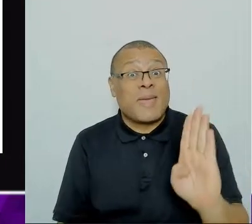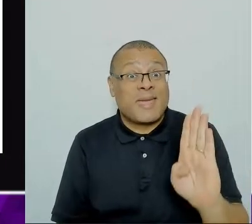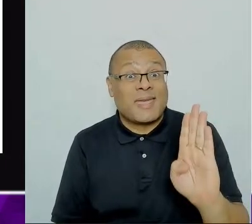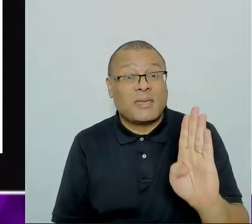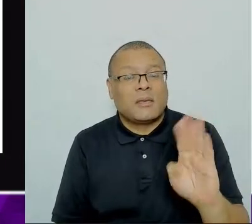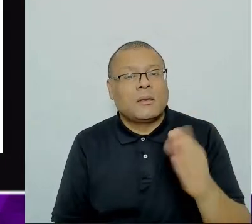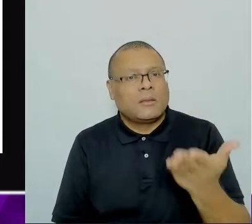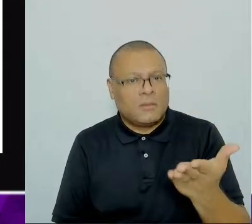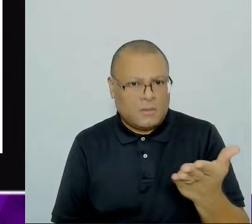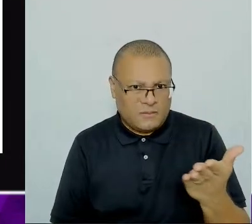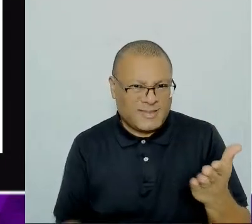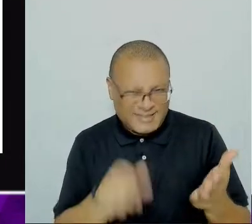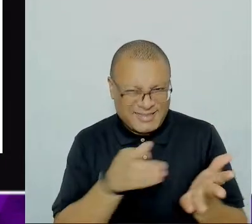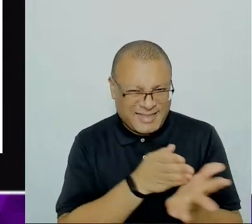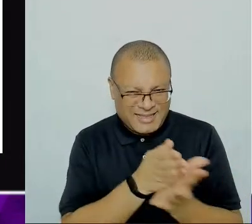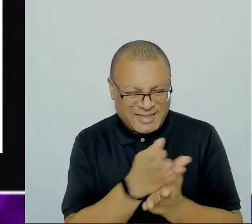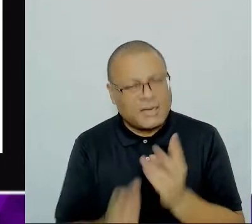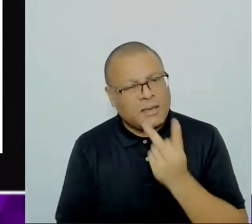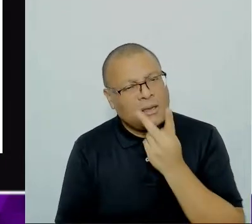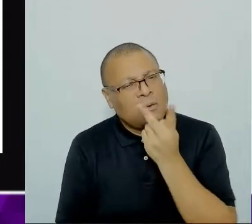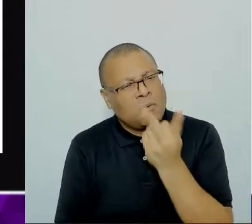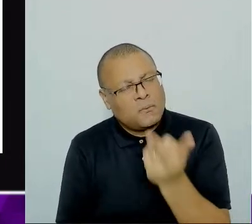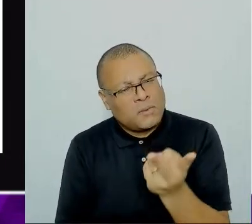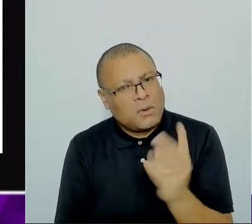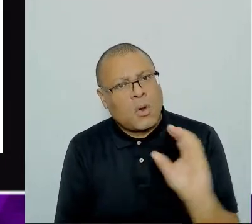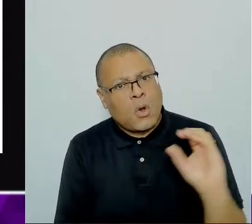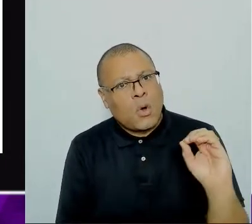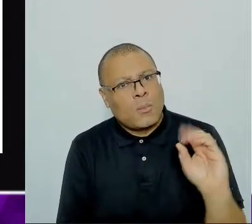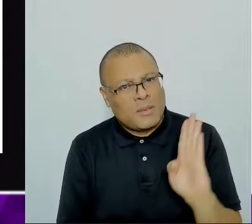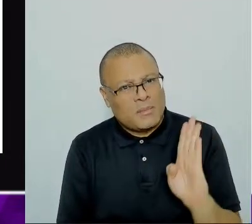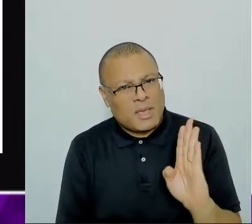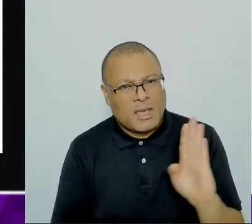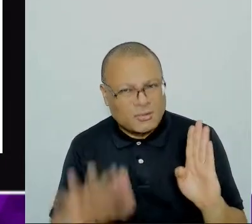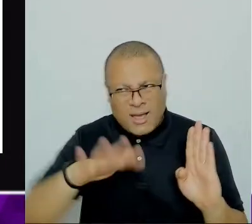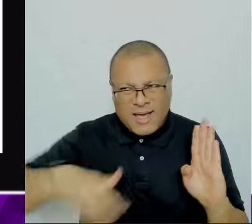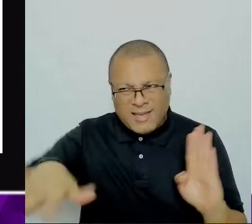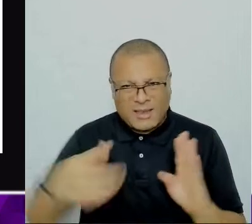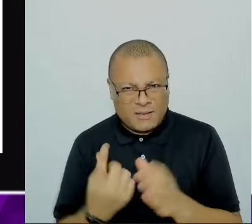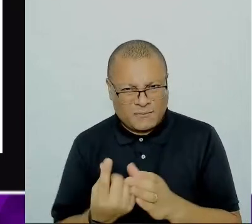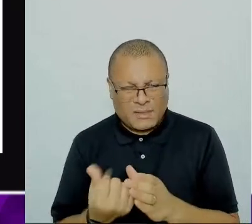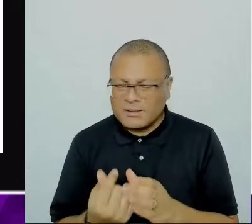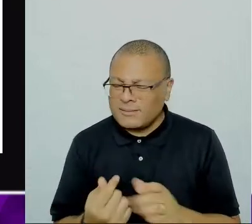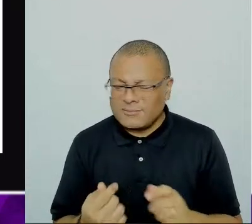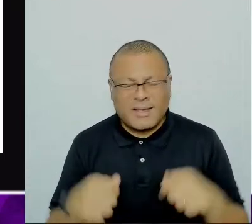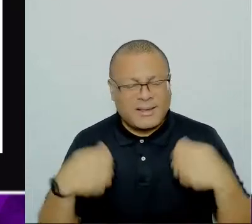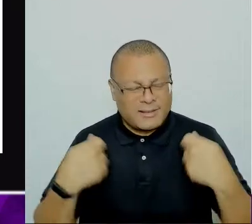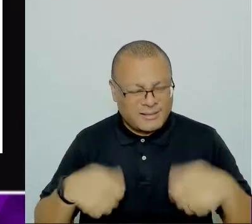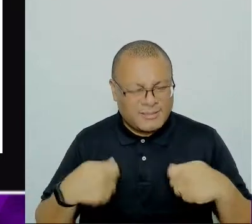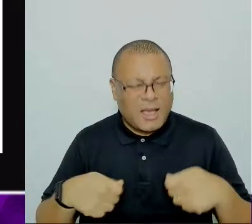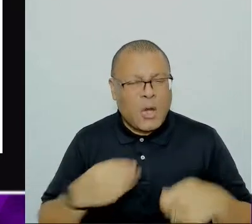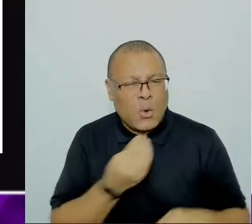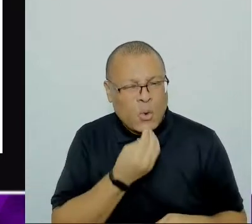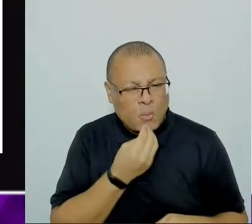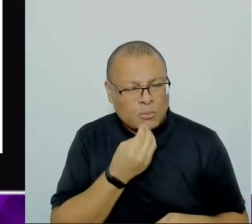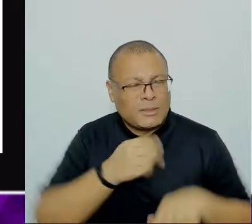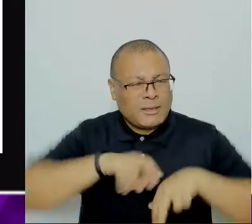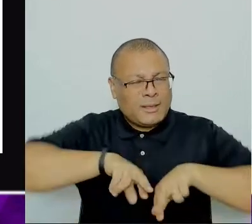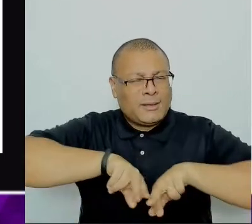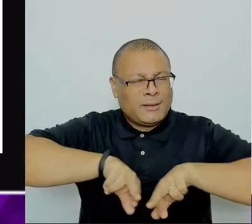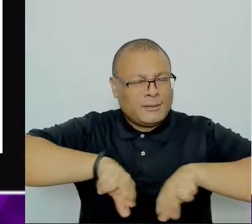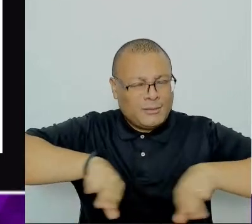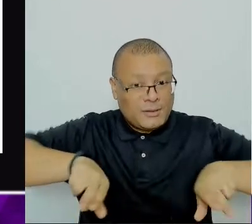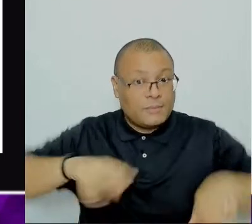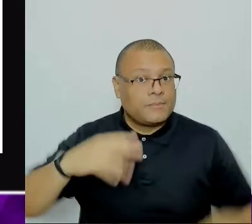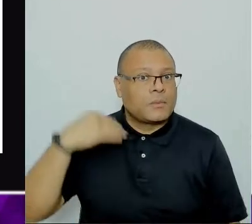trilha do Open Banking viu, né, o Open Banking não é só para o mercado financeiro, sim, dá para trabalhar em outros mercados também. E a experiência, se a